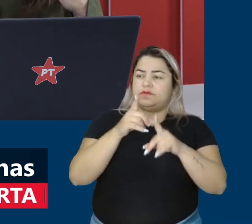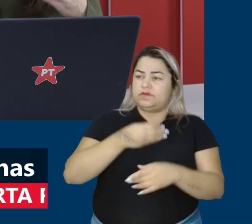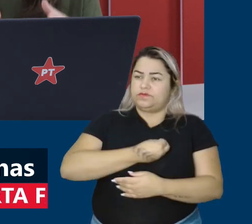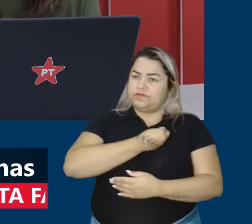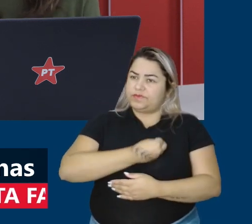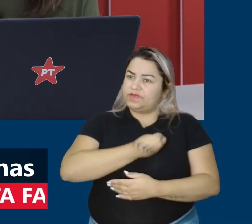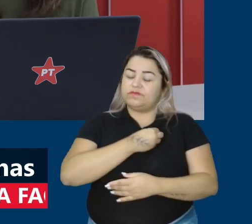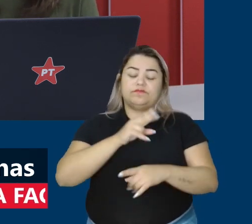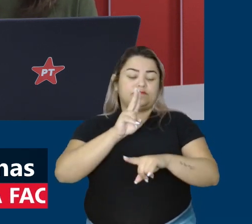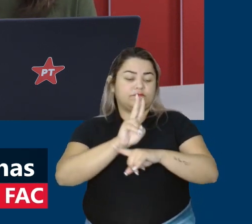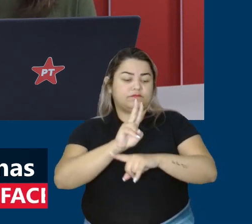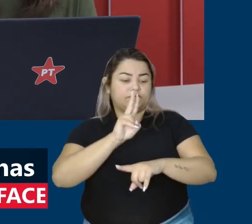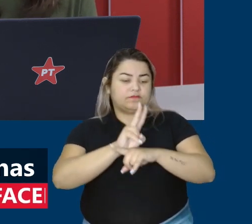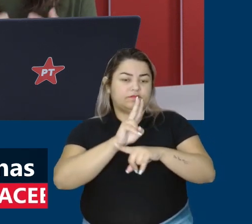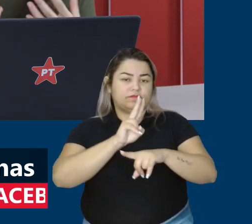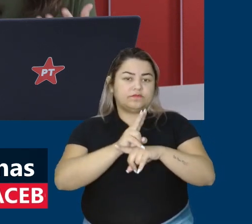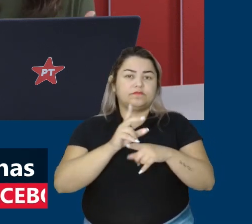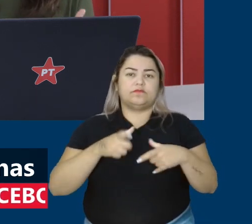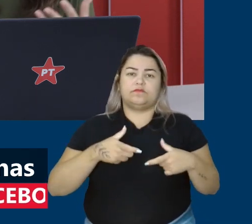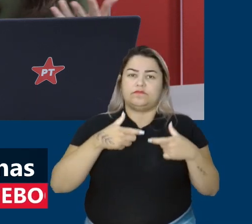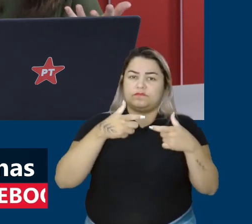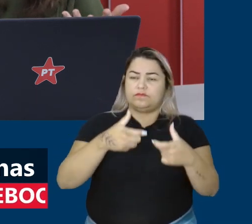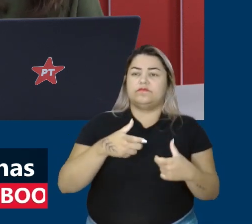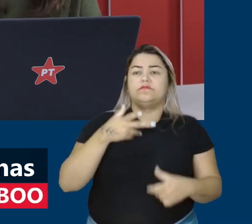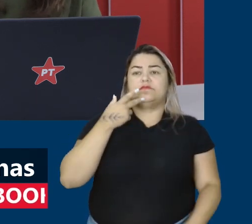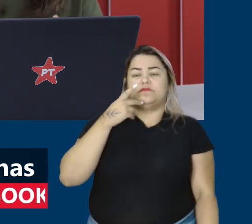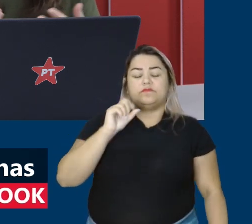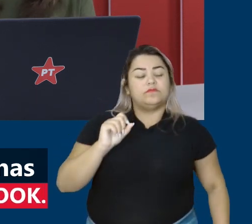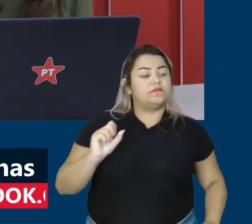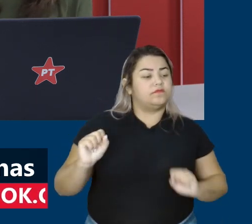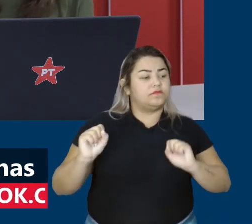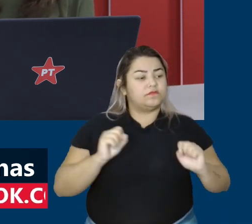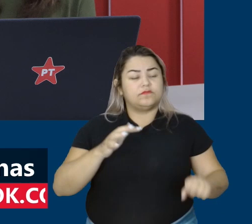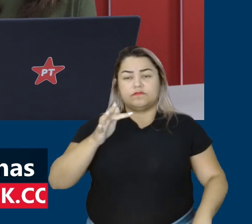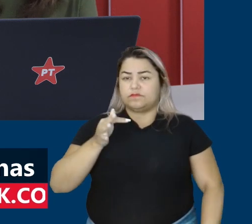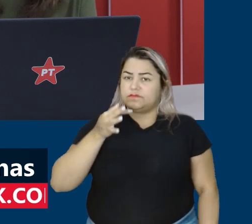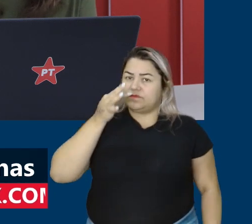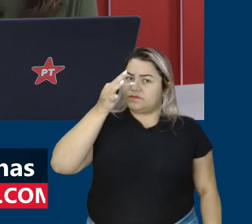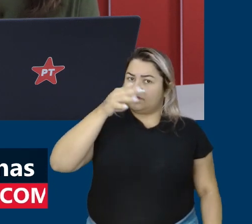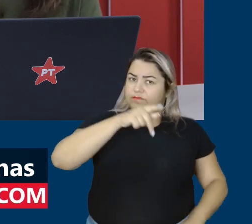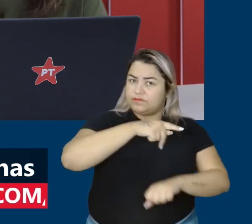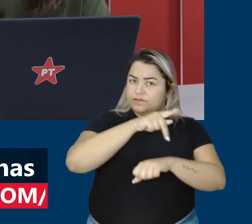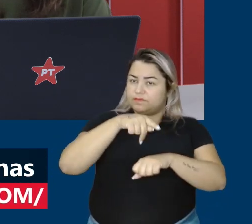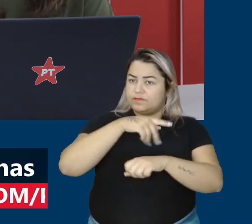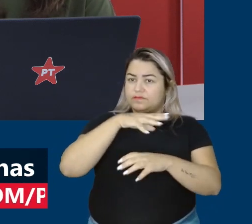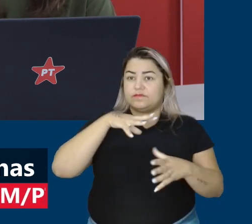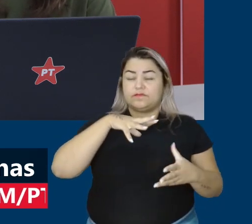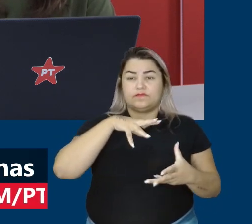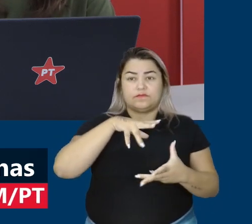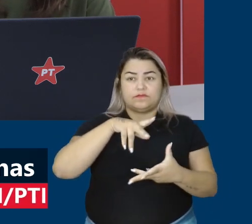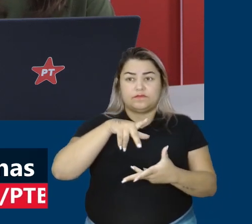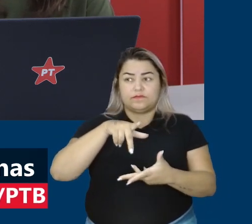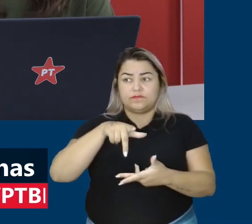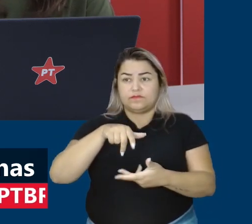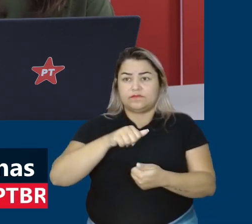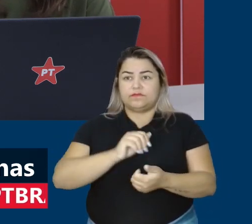que eles protejam esses espaços, para a gente poder pensar até em futuro, né, de país e de planeta? Primeiro que